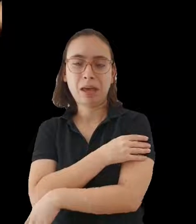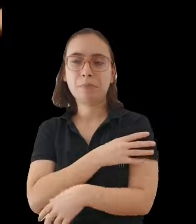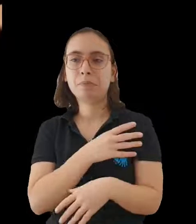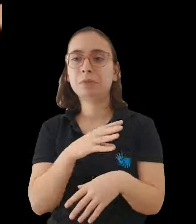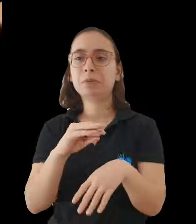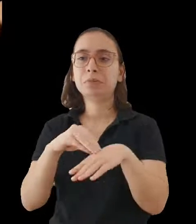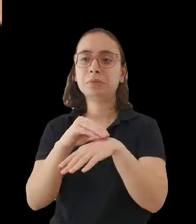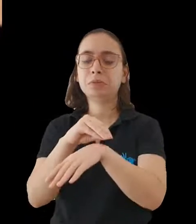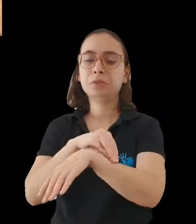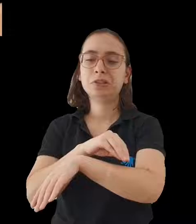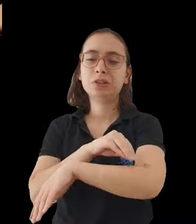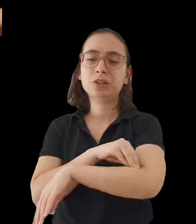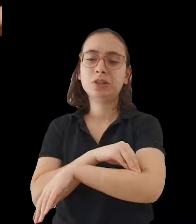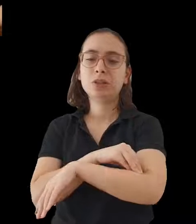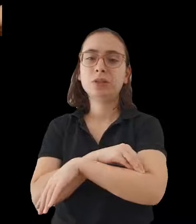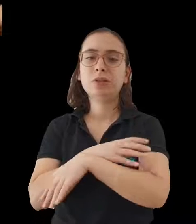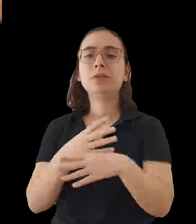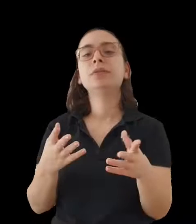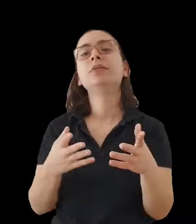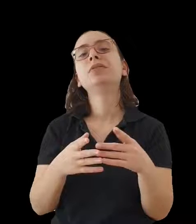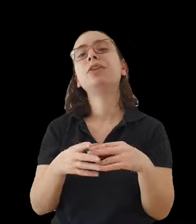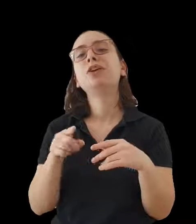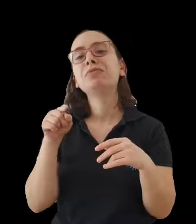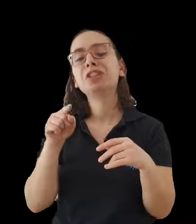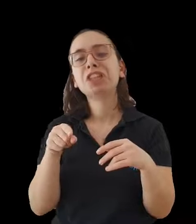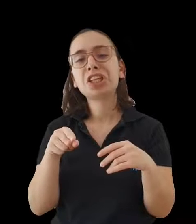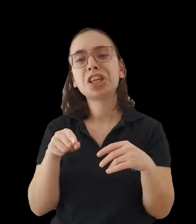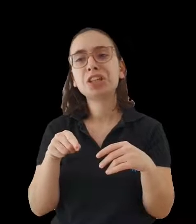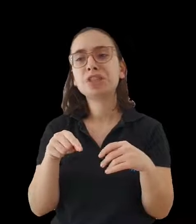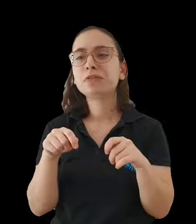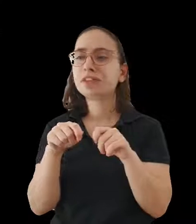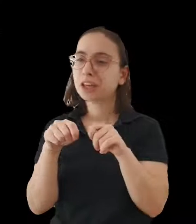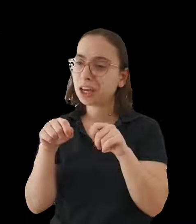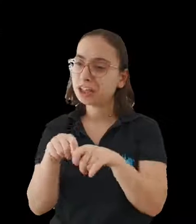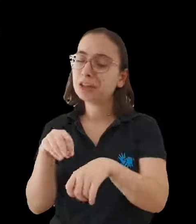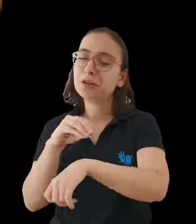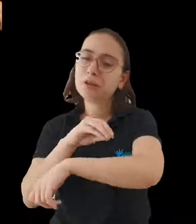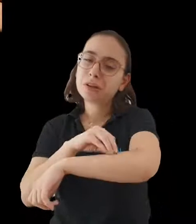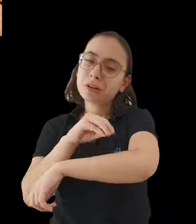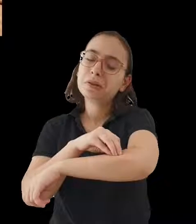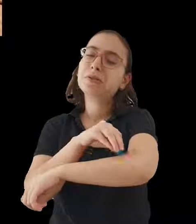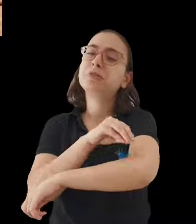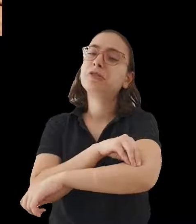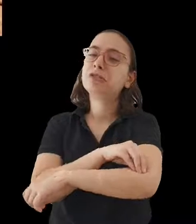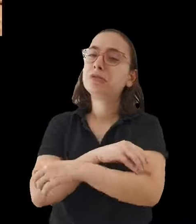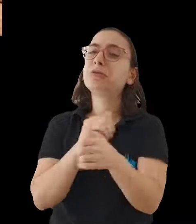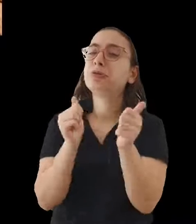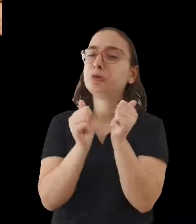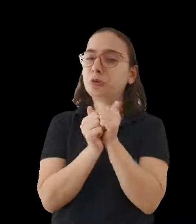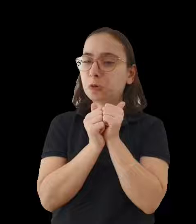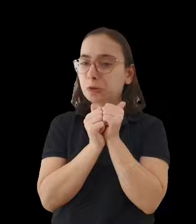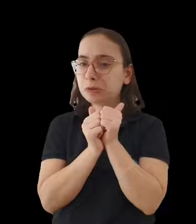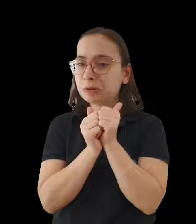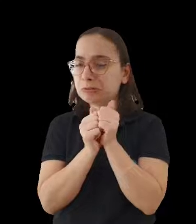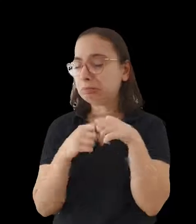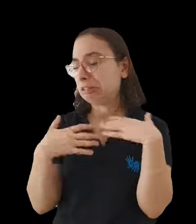né? Gente, vocês ficariam grudadinhos, assim, bem pertinho de um sapo? Um sapo